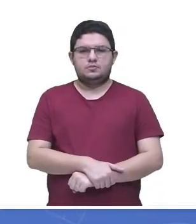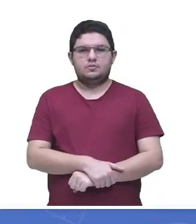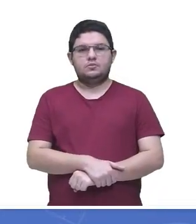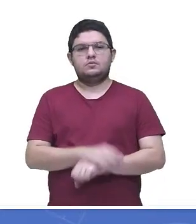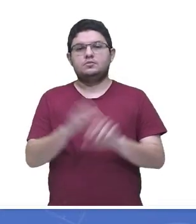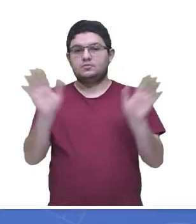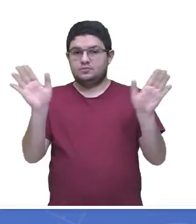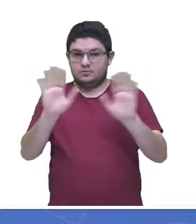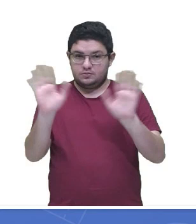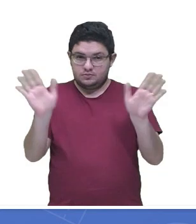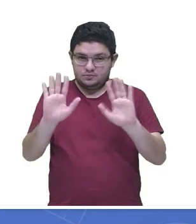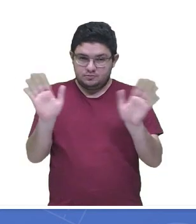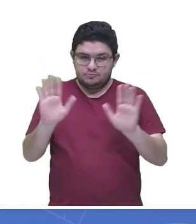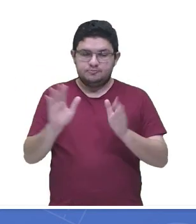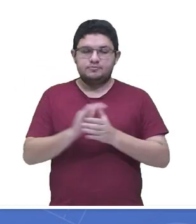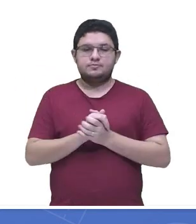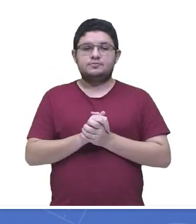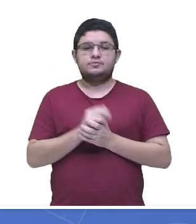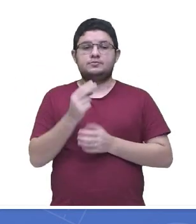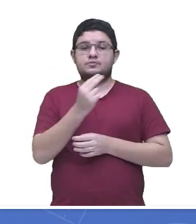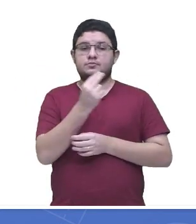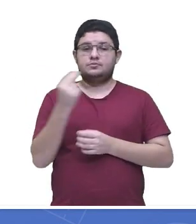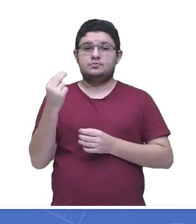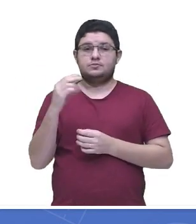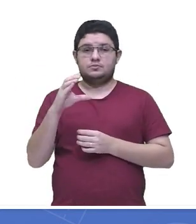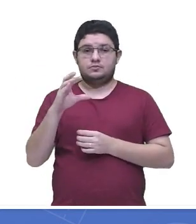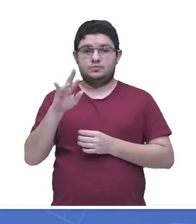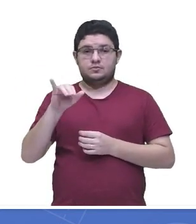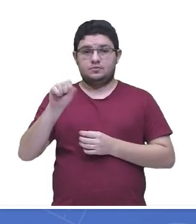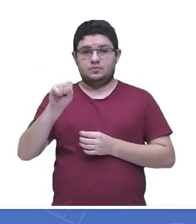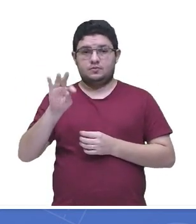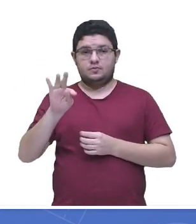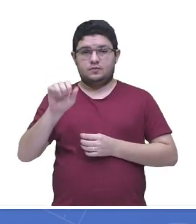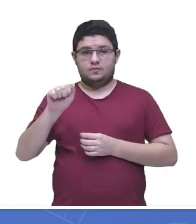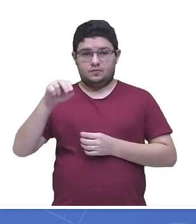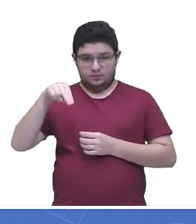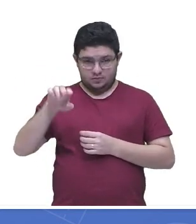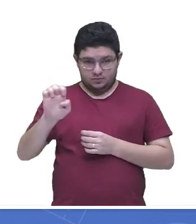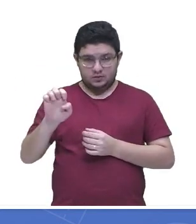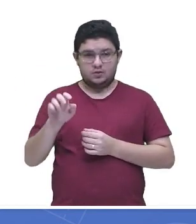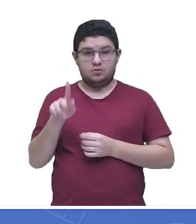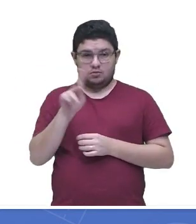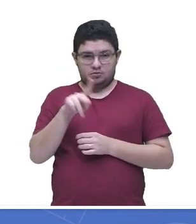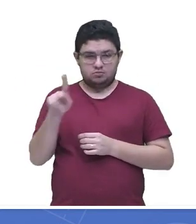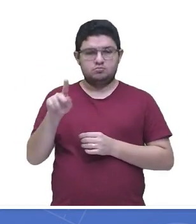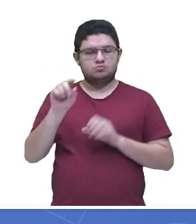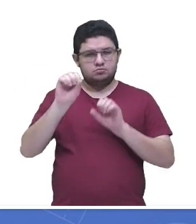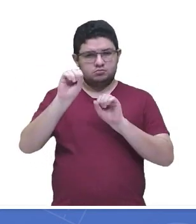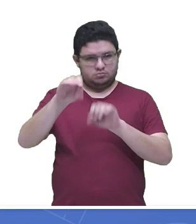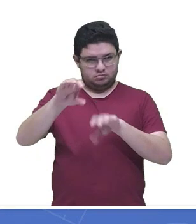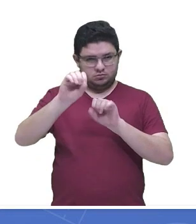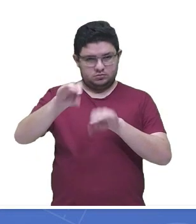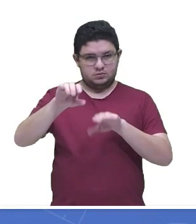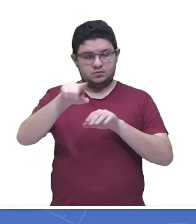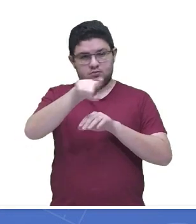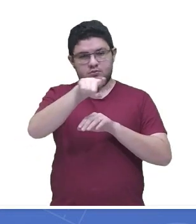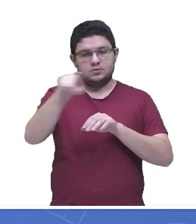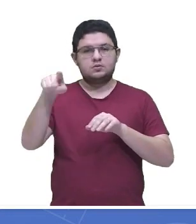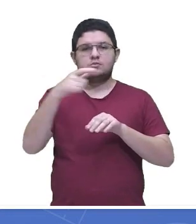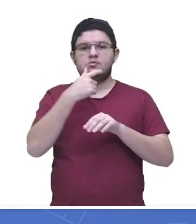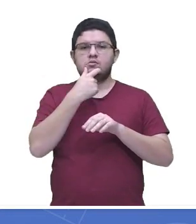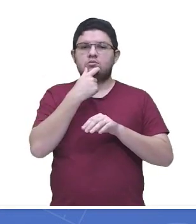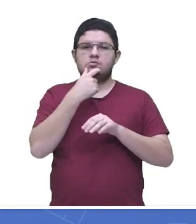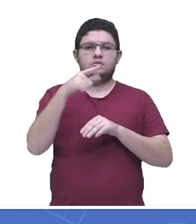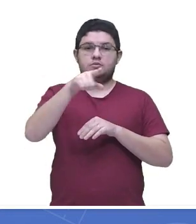Hi guys, eu sou a Teacher Cristiane Mourão e eu vou descomplicar para vocês aqui a língua inglesa. E o assunto